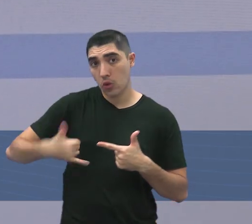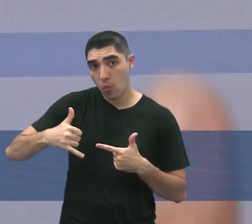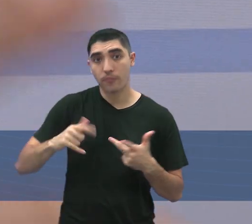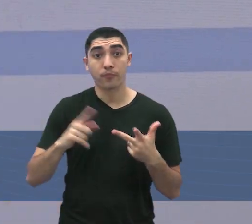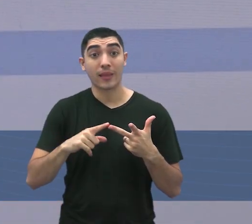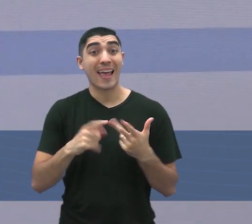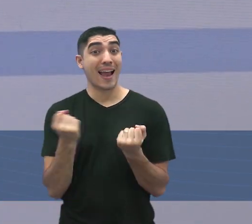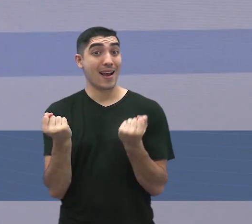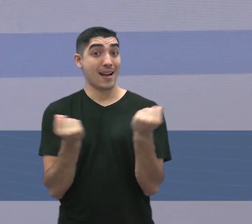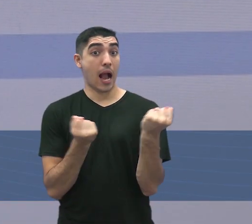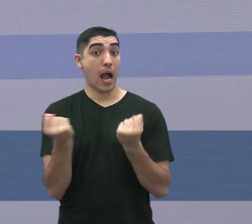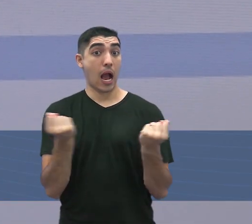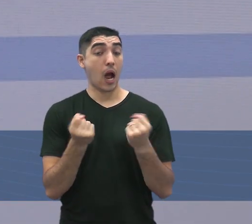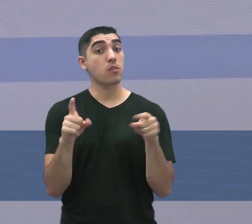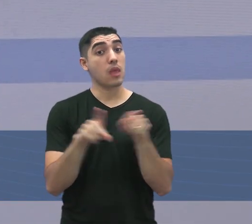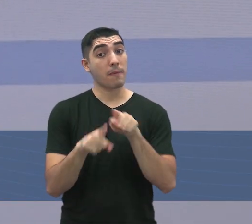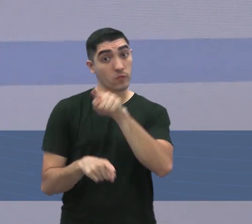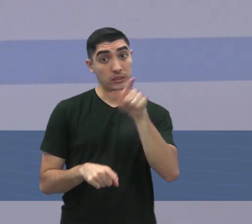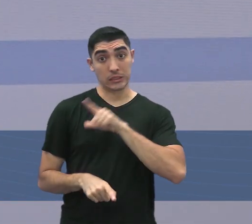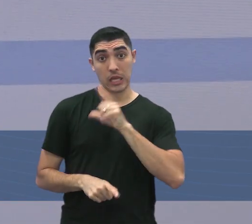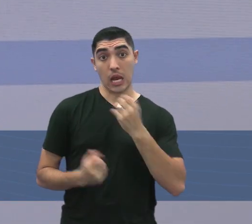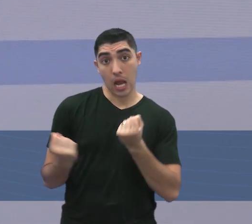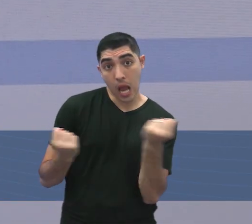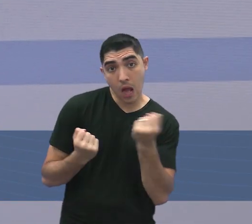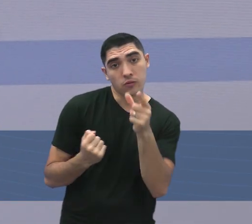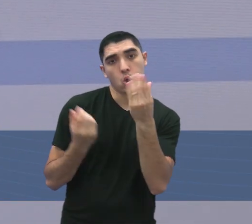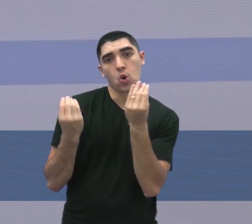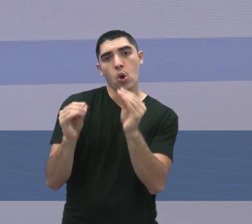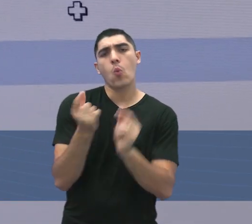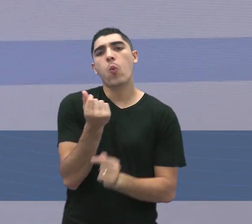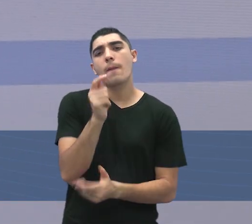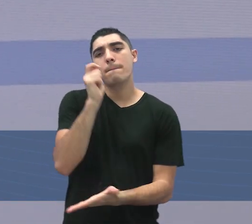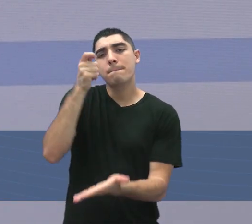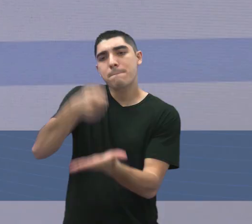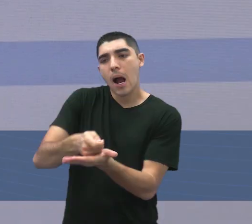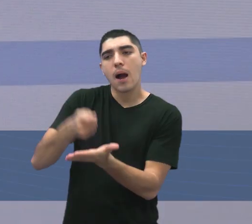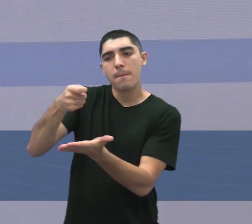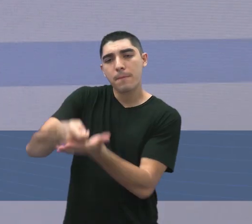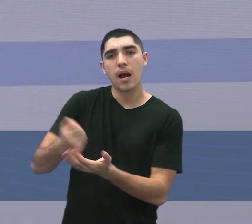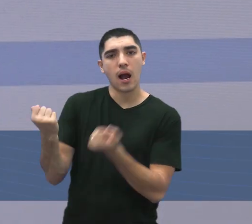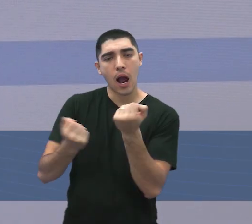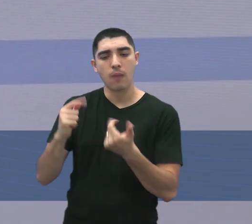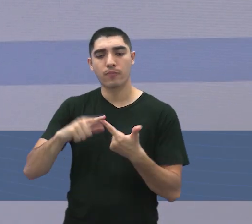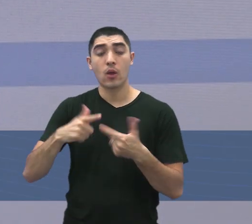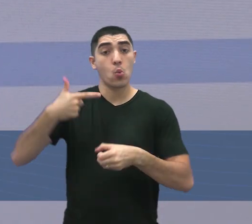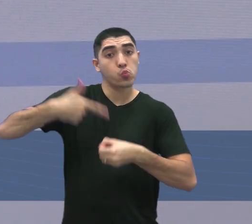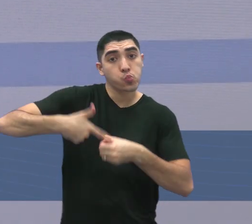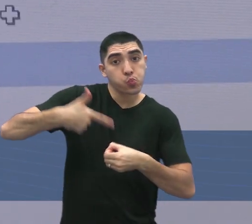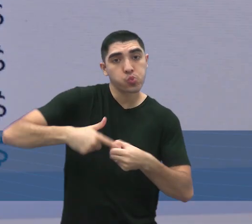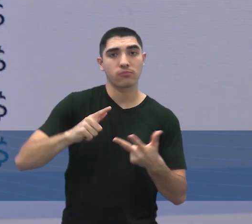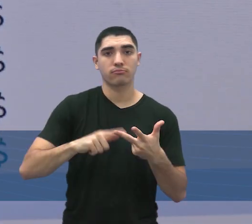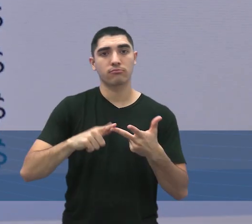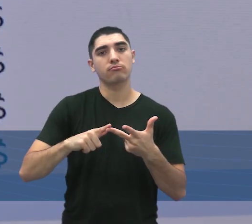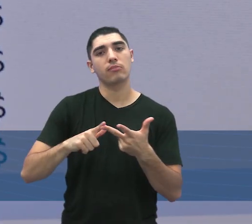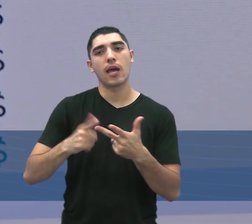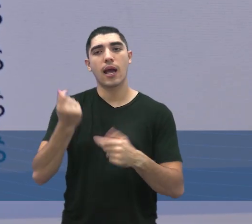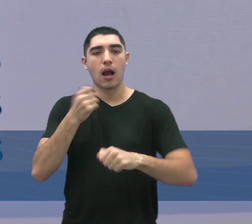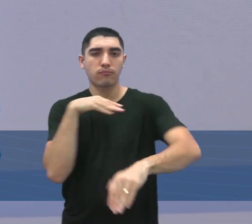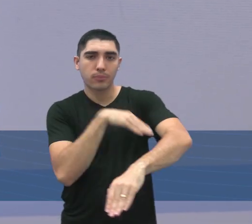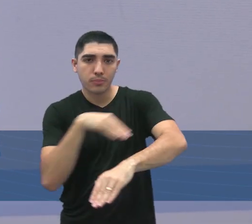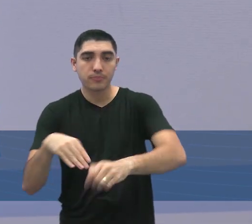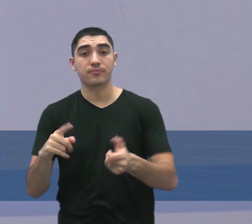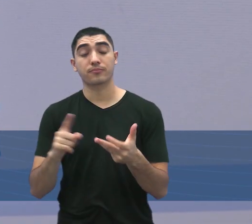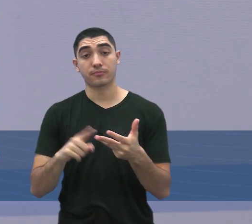parte do automóvel também, né, para você que tem carro, colocar quanto você paga de financiamento, combustível, estacionamento. A parte